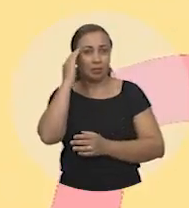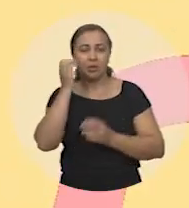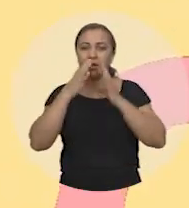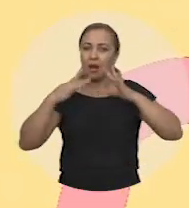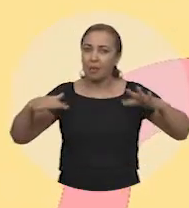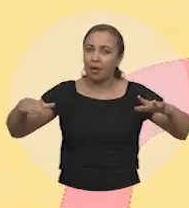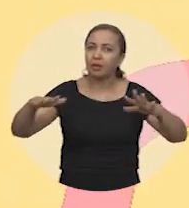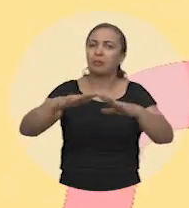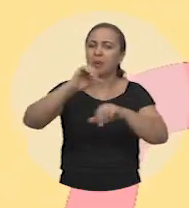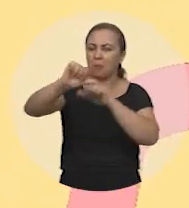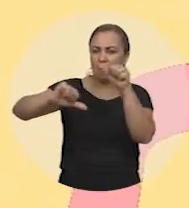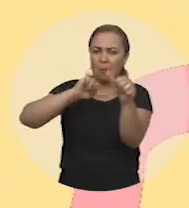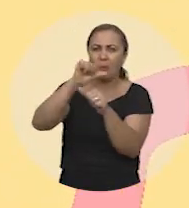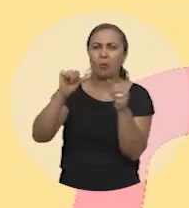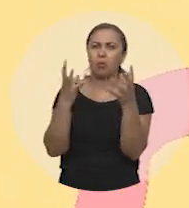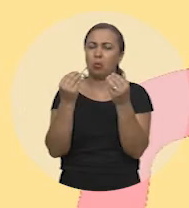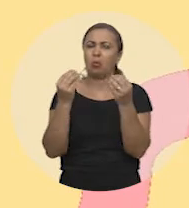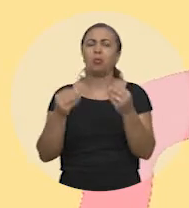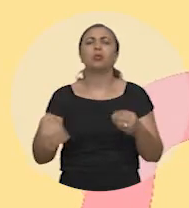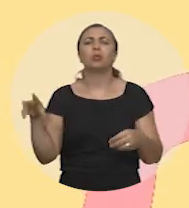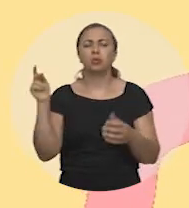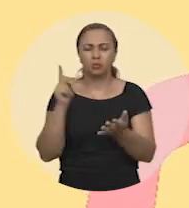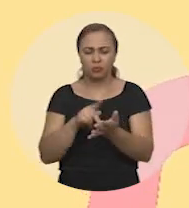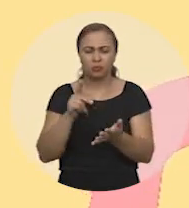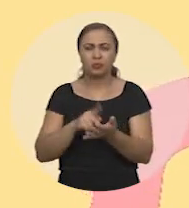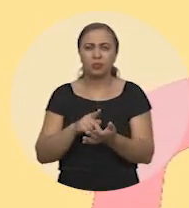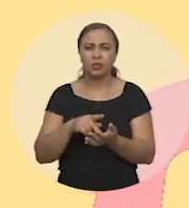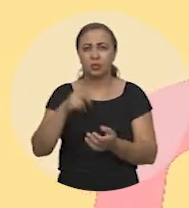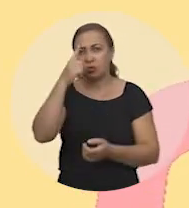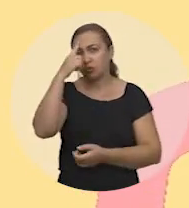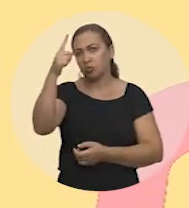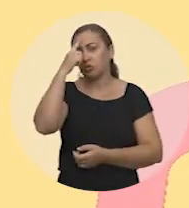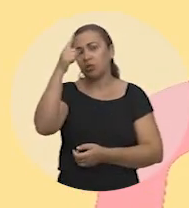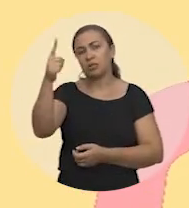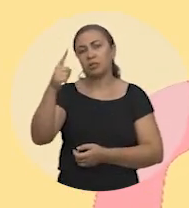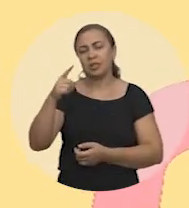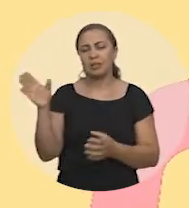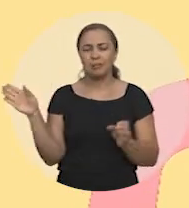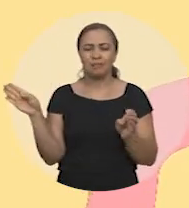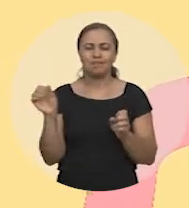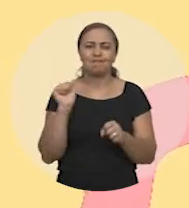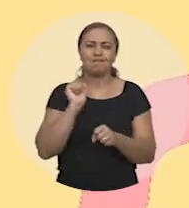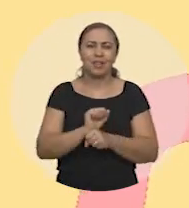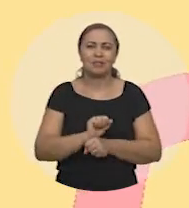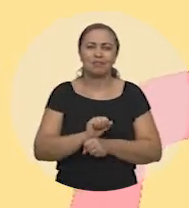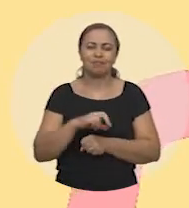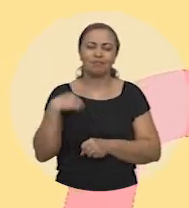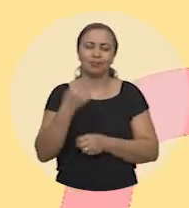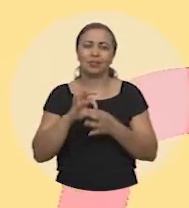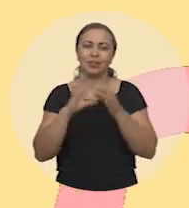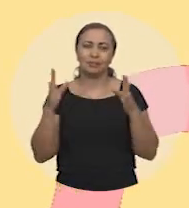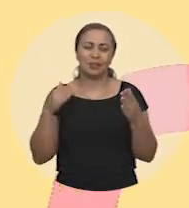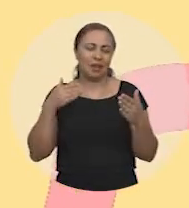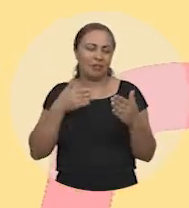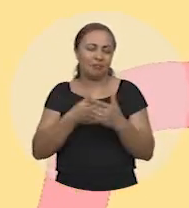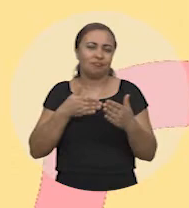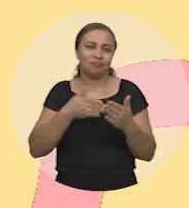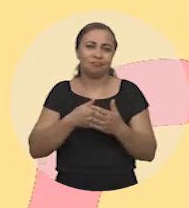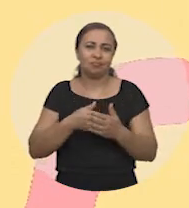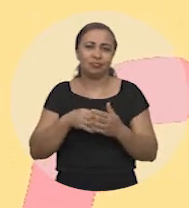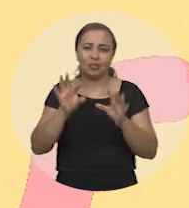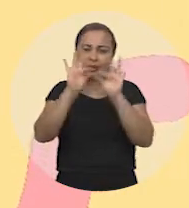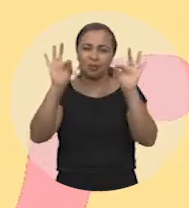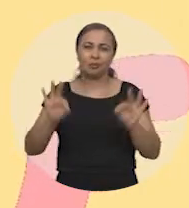e nós entendemos que academia lá mudou de forma drástica nossa rotina seu a nossa liberdade Line tô